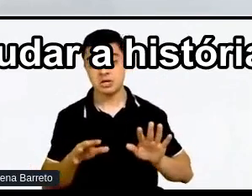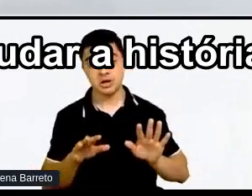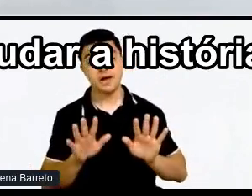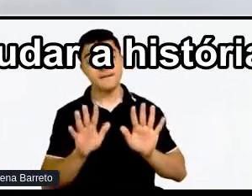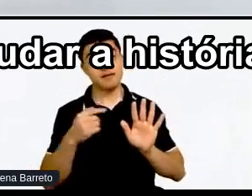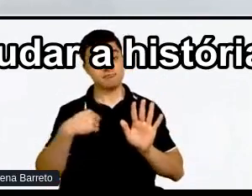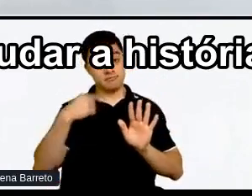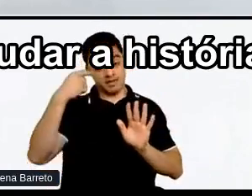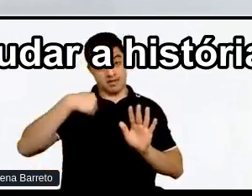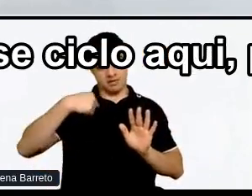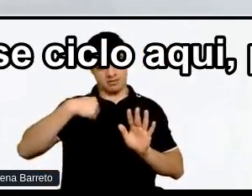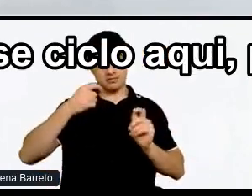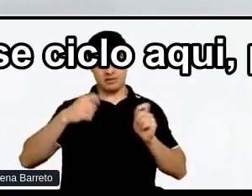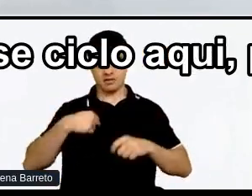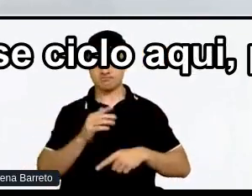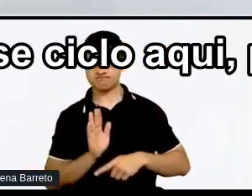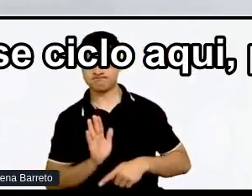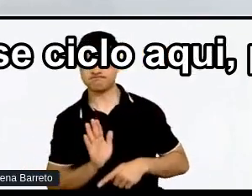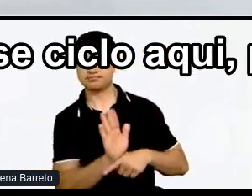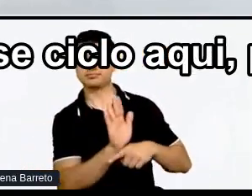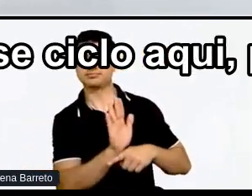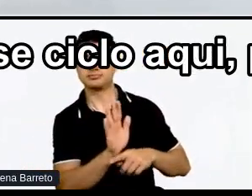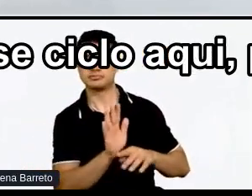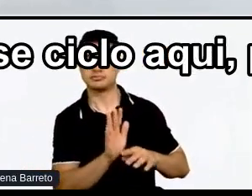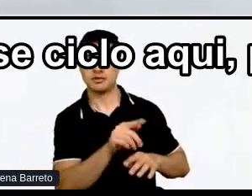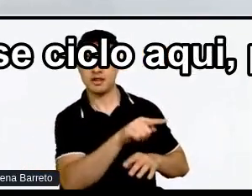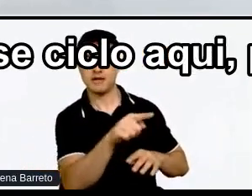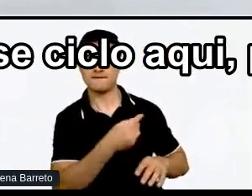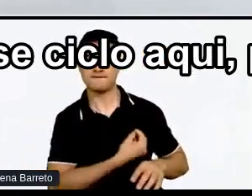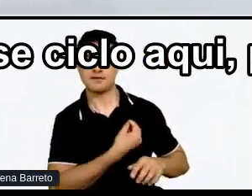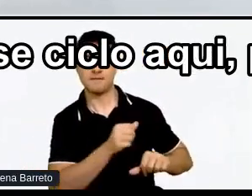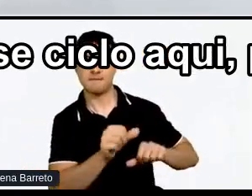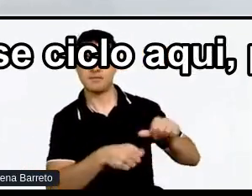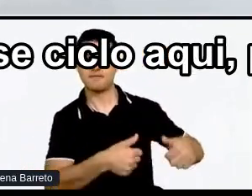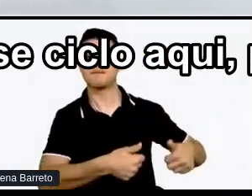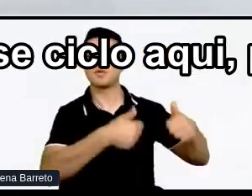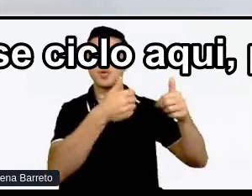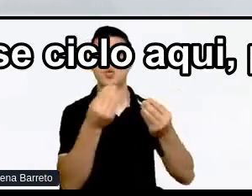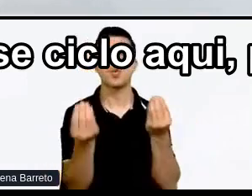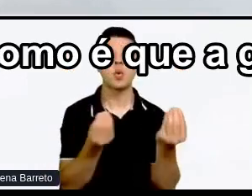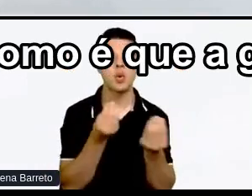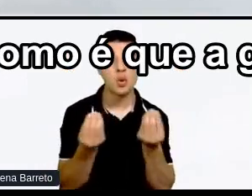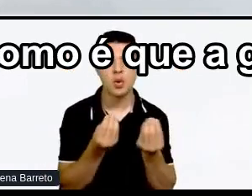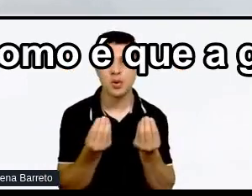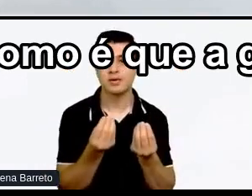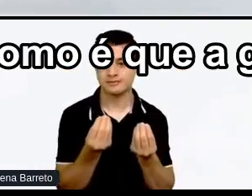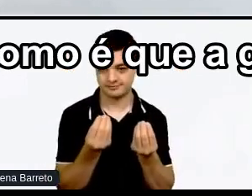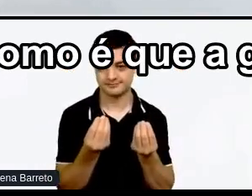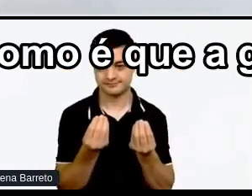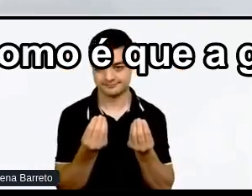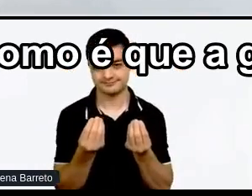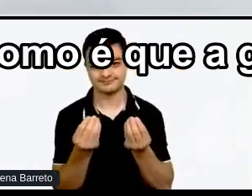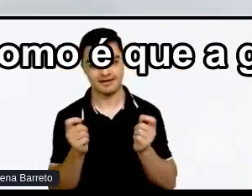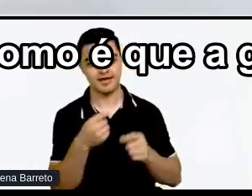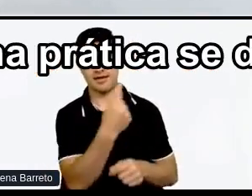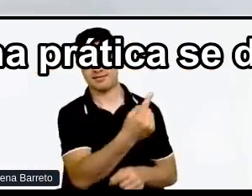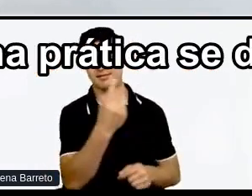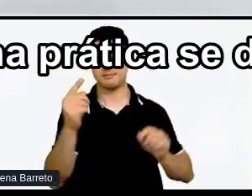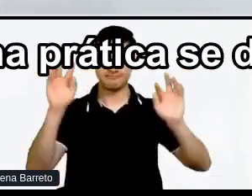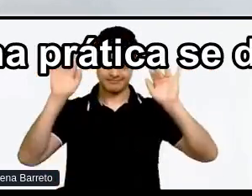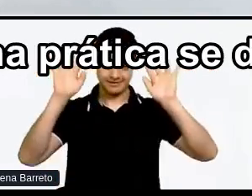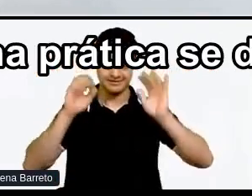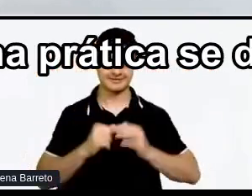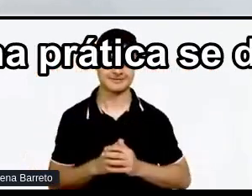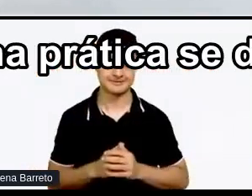a história de muita gente. Então, esse ciclo aqui, para a gente, é o Somos, como é que a gente construiu, como é que